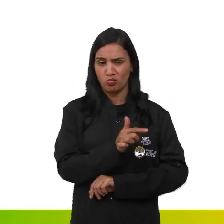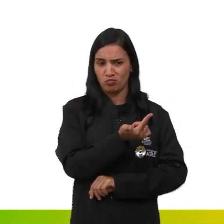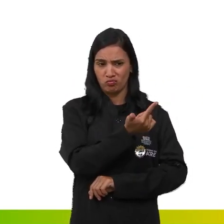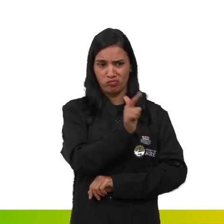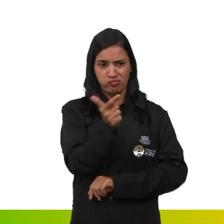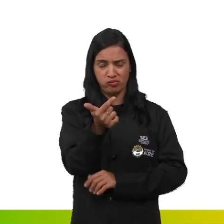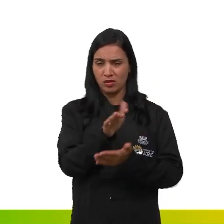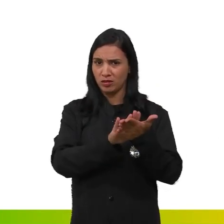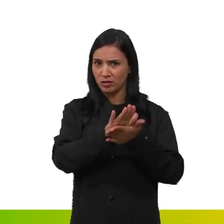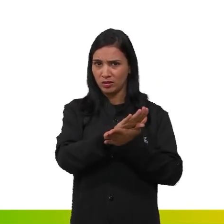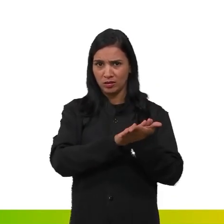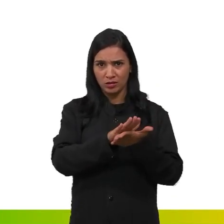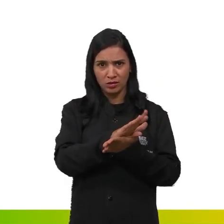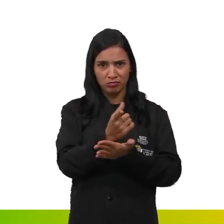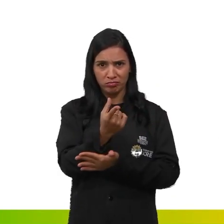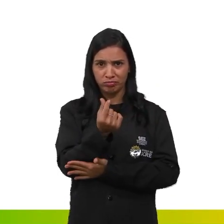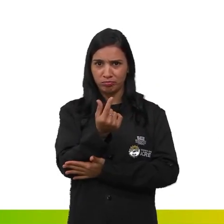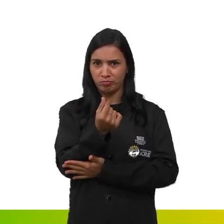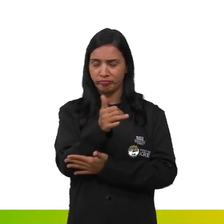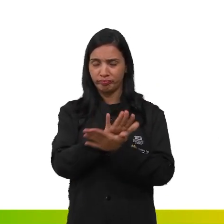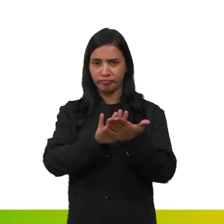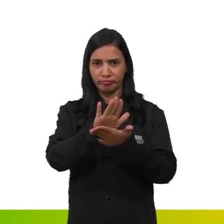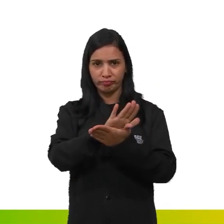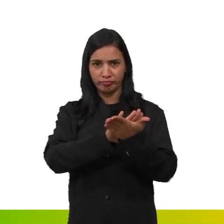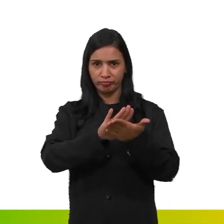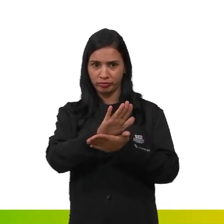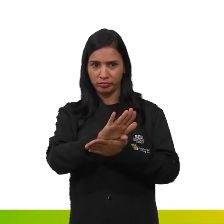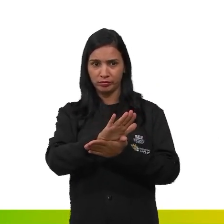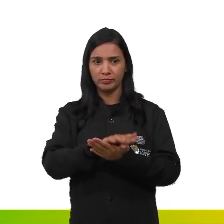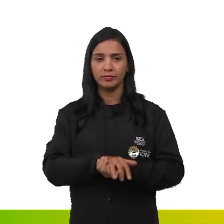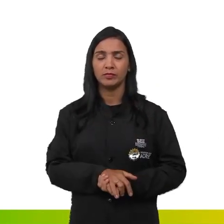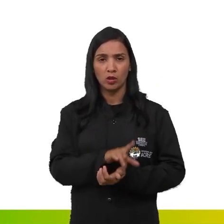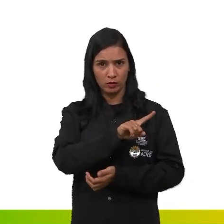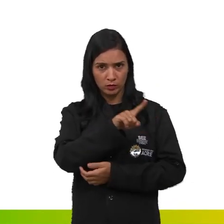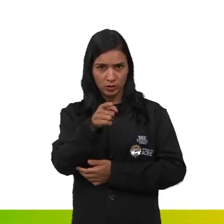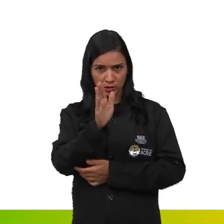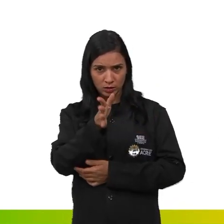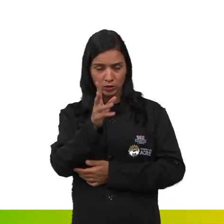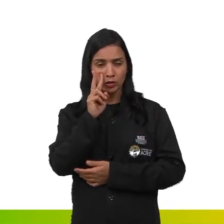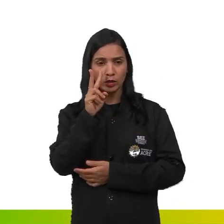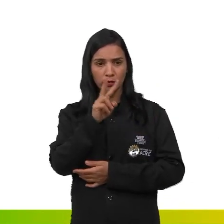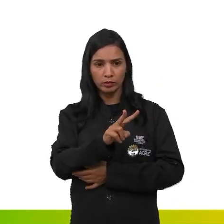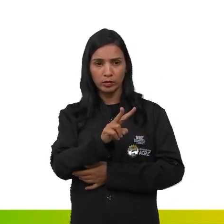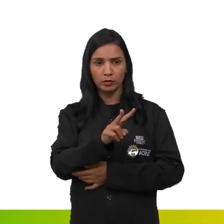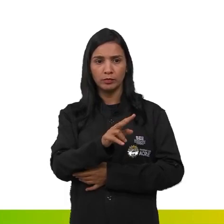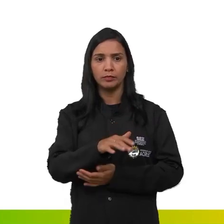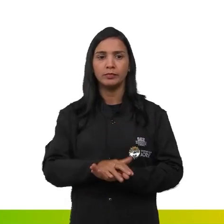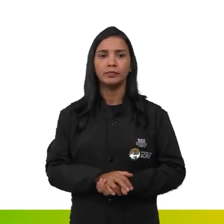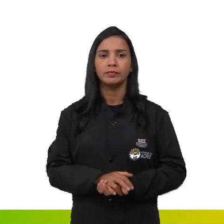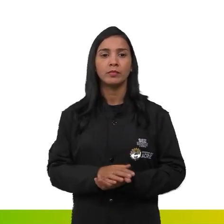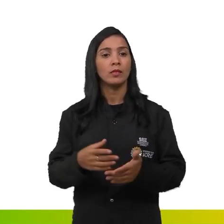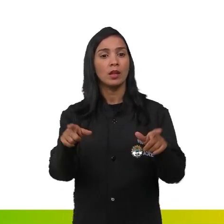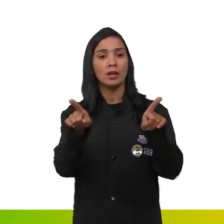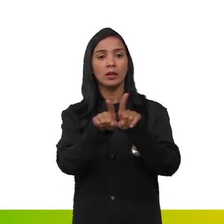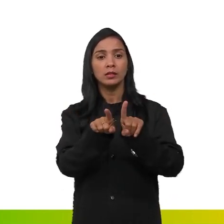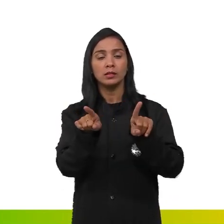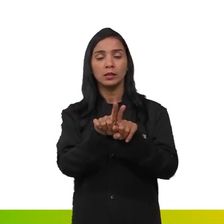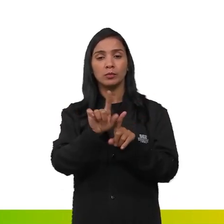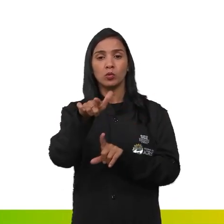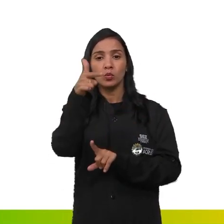nenhum dinheiro, como vocês também observaram no exemplo anterior. E nós temos There aren't